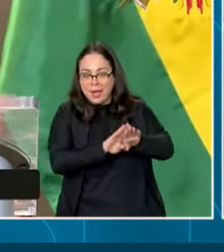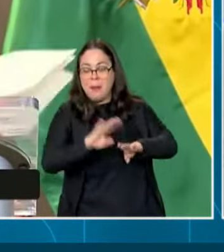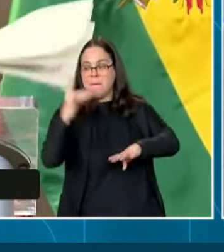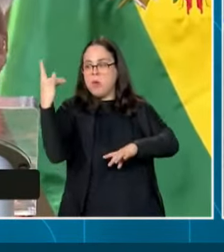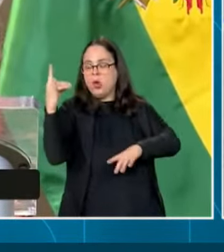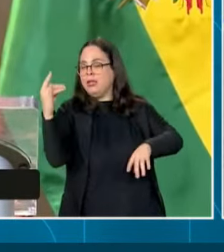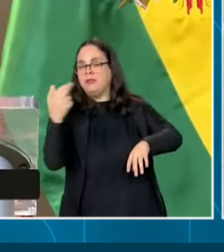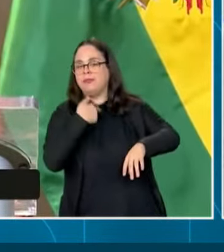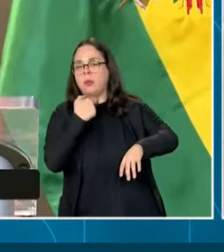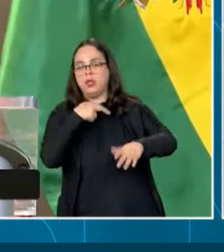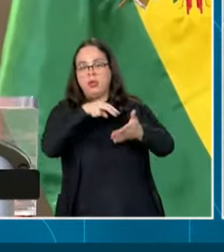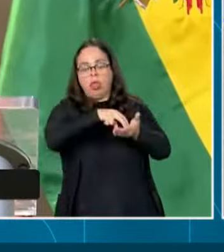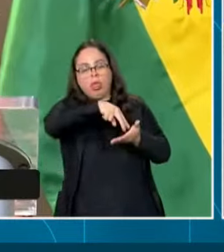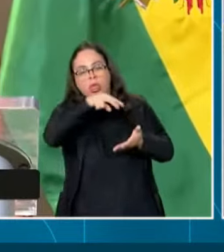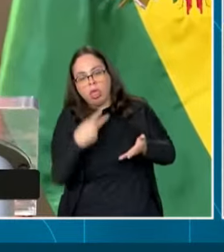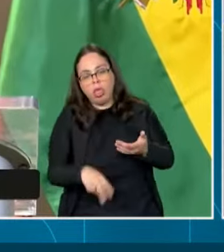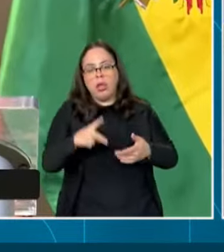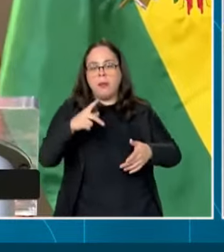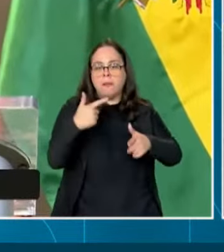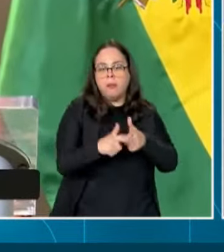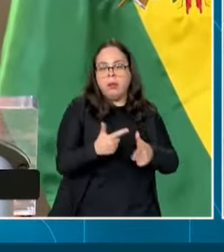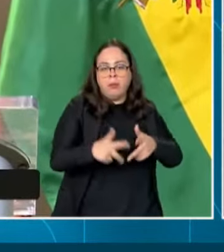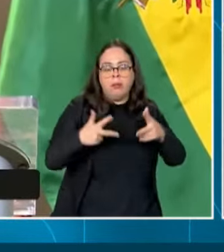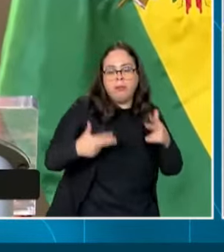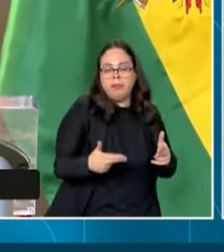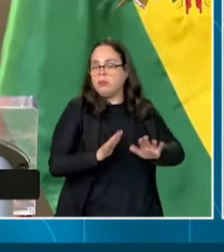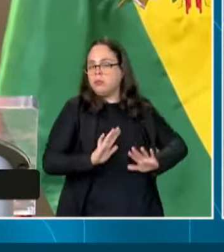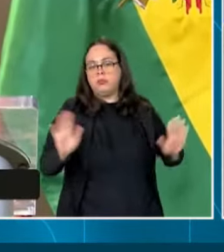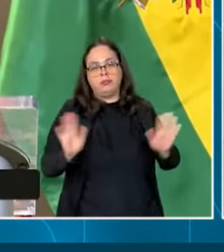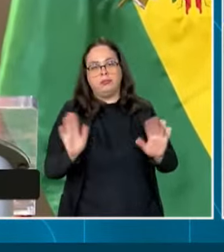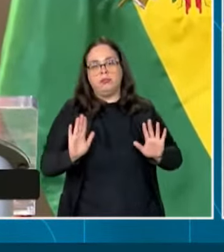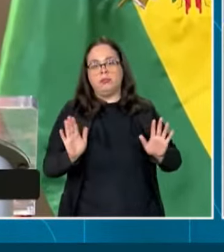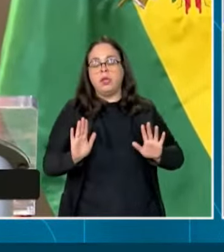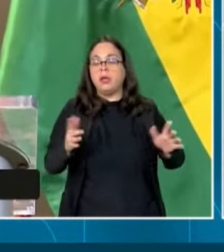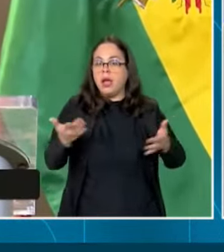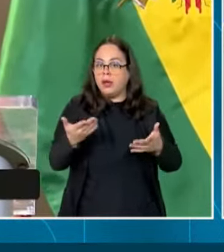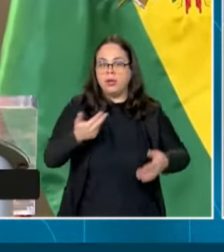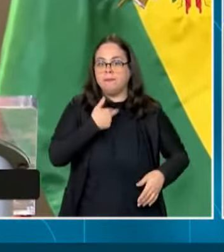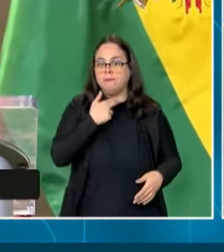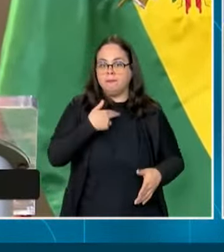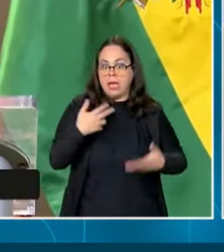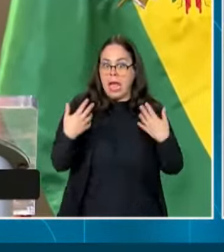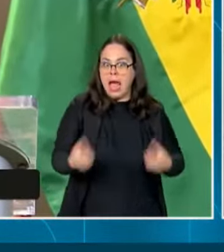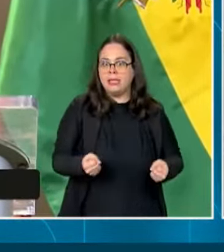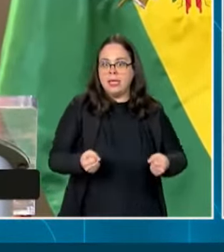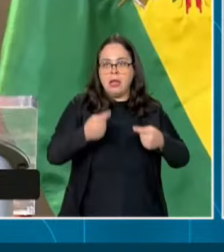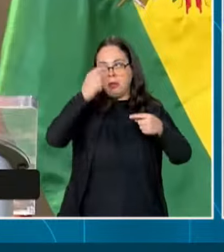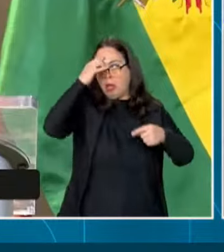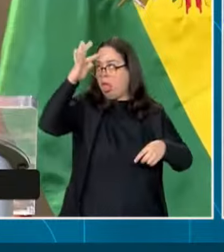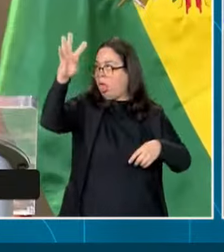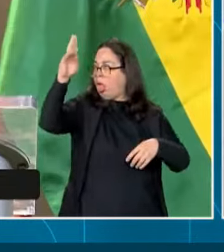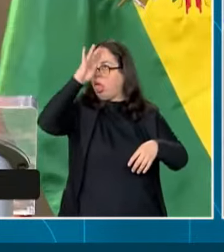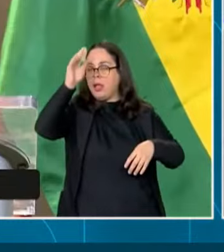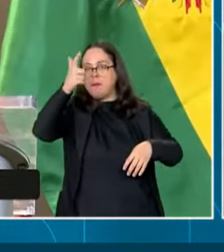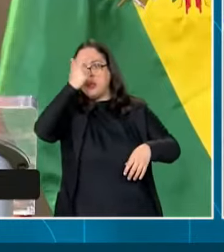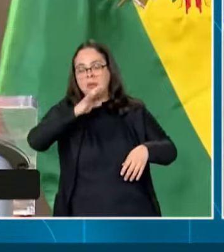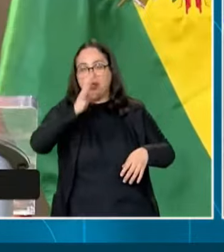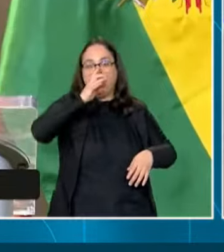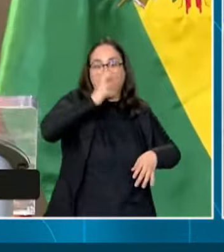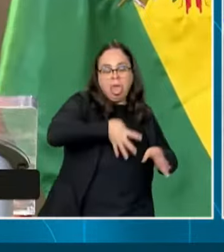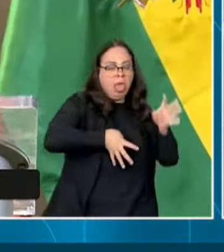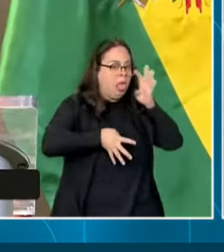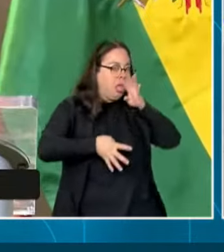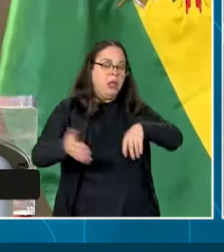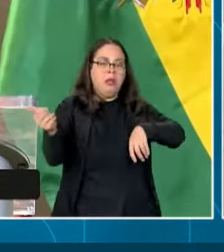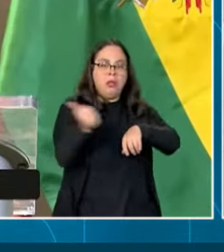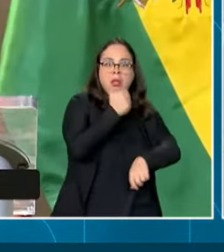que eu acho que deve puxar muito isso aí. A gente está vindo de números muito bons, indicadores muito bons com relação ao mercado. Claro